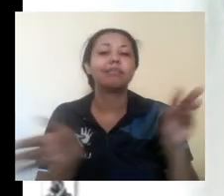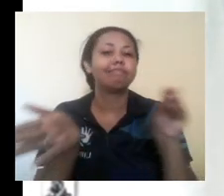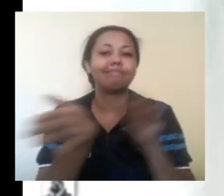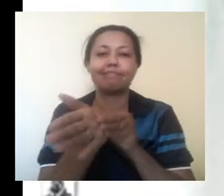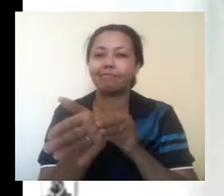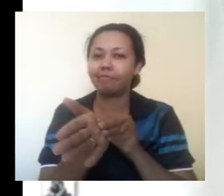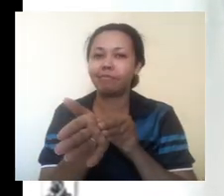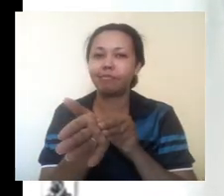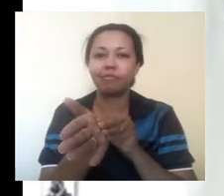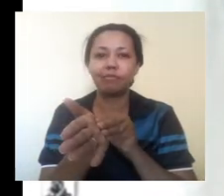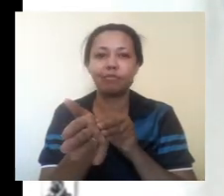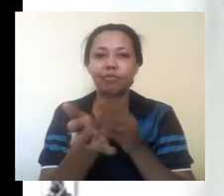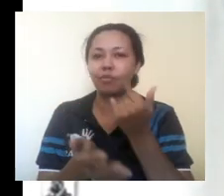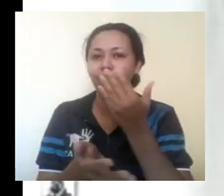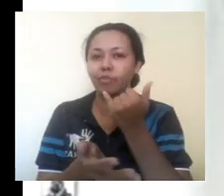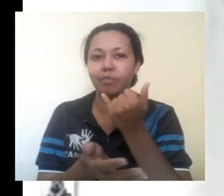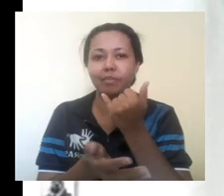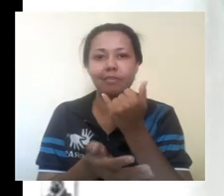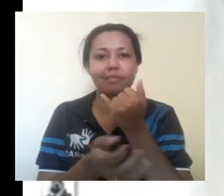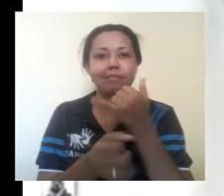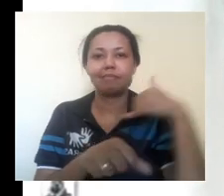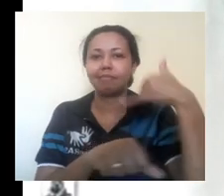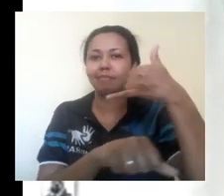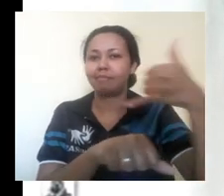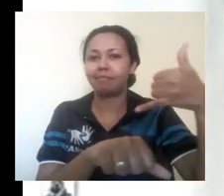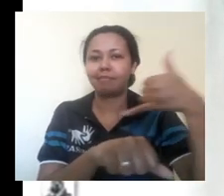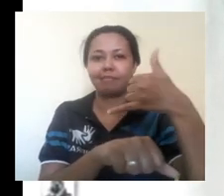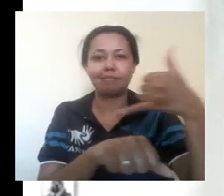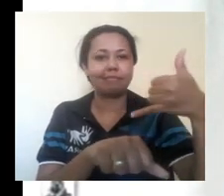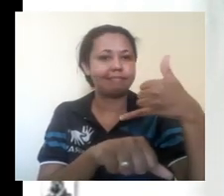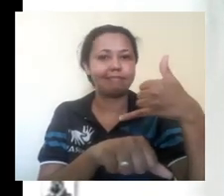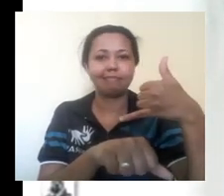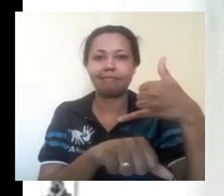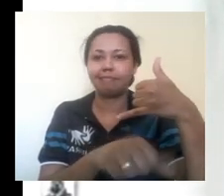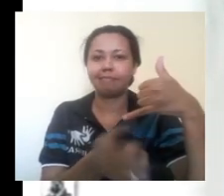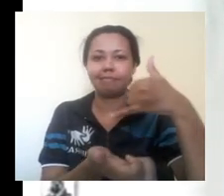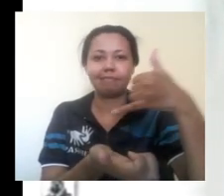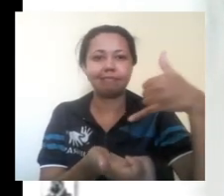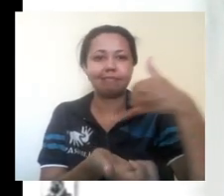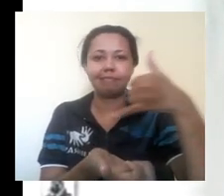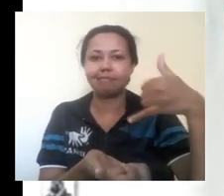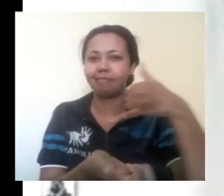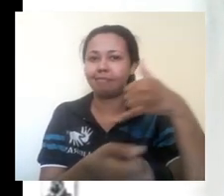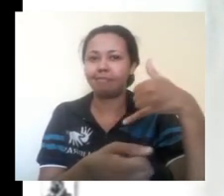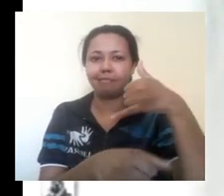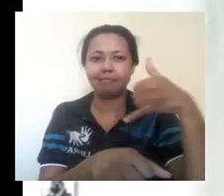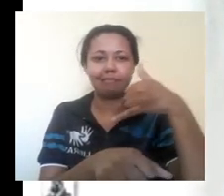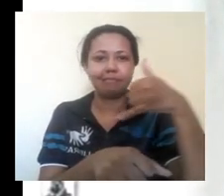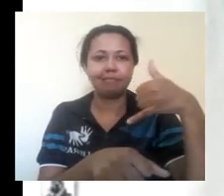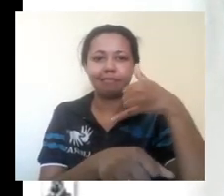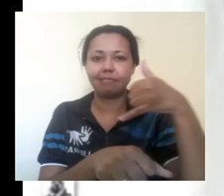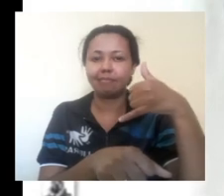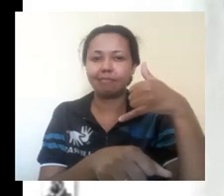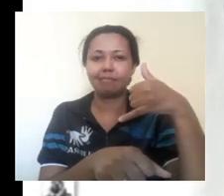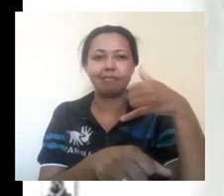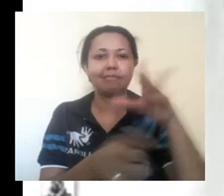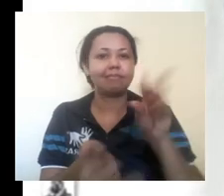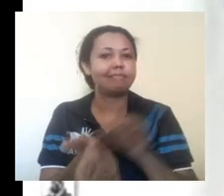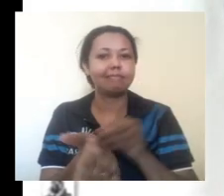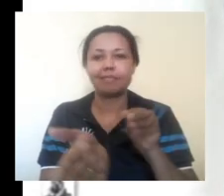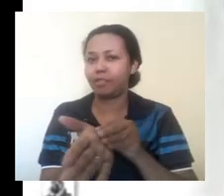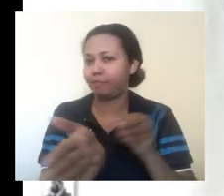criança, daqui que ele viesse a crescer e ser alguém que manteria ela ia demorar, e o que ela tinha ali eles iam comer e ela não